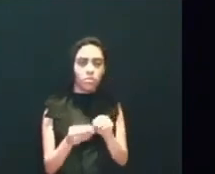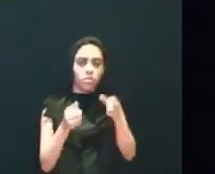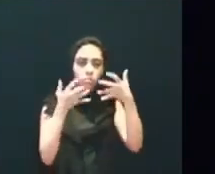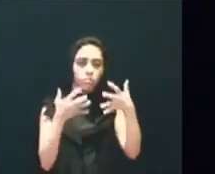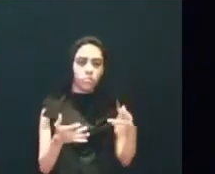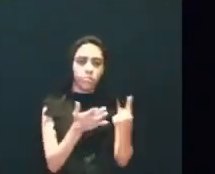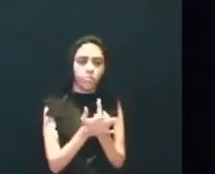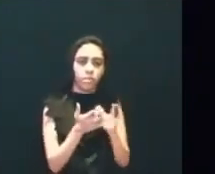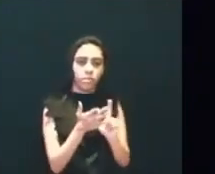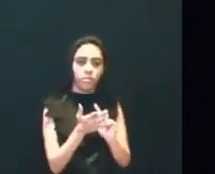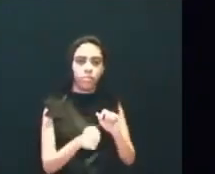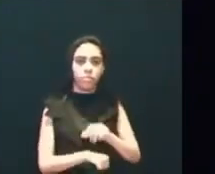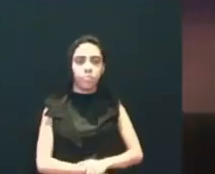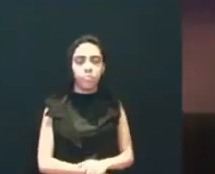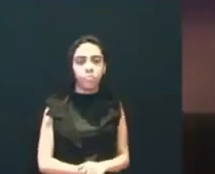sua pergunta.